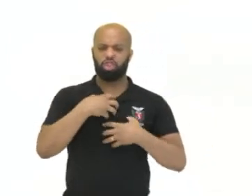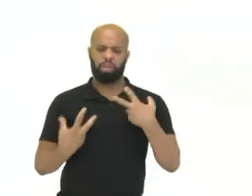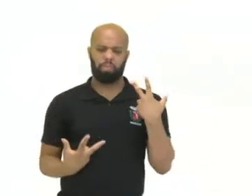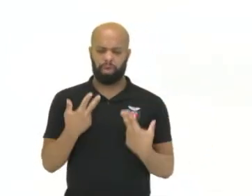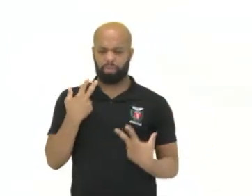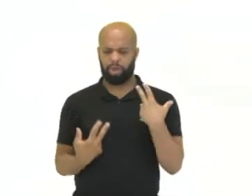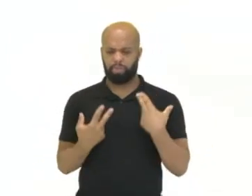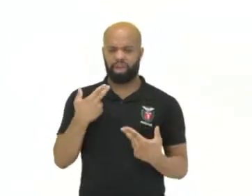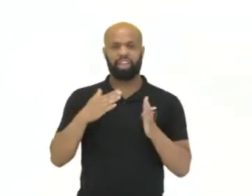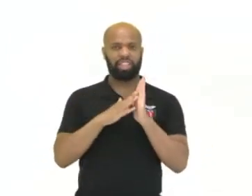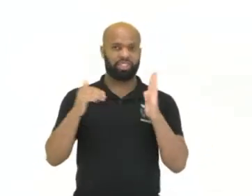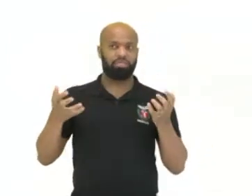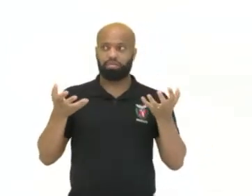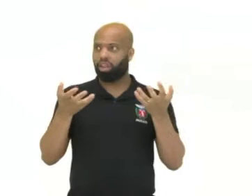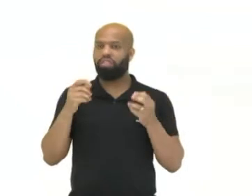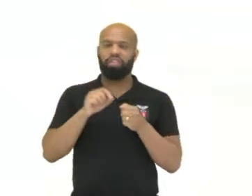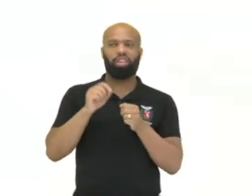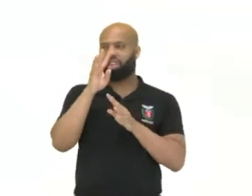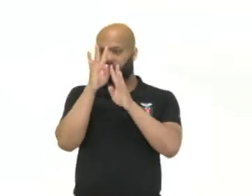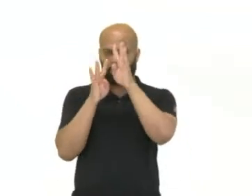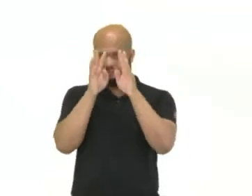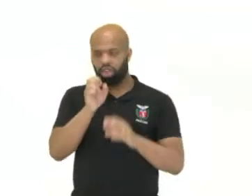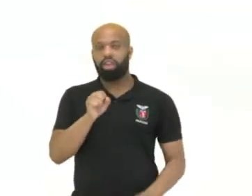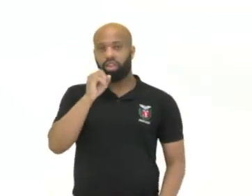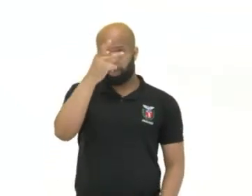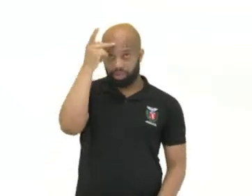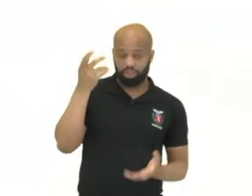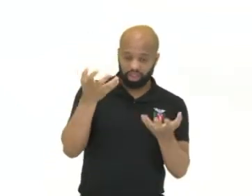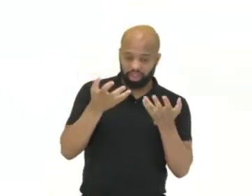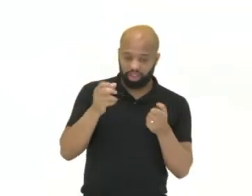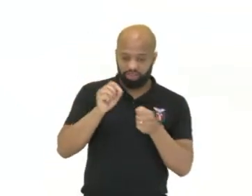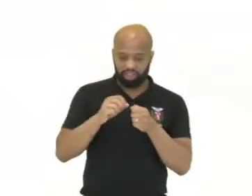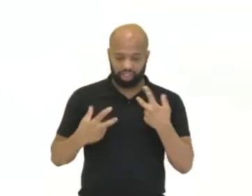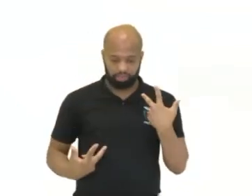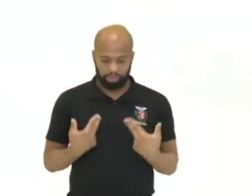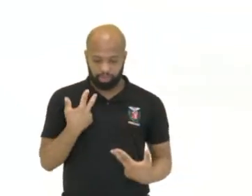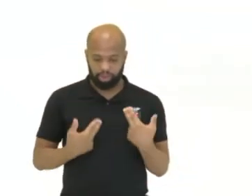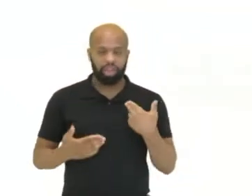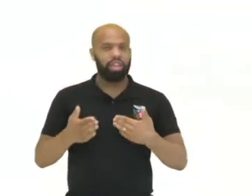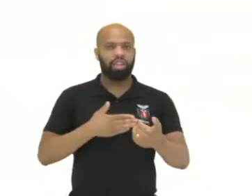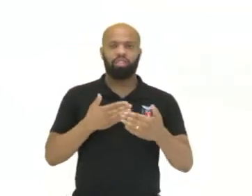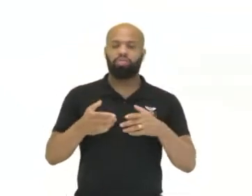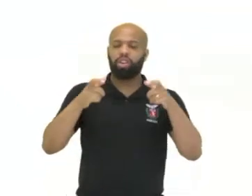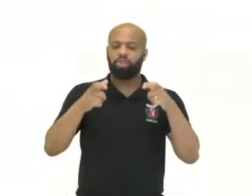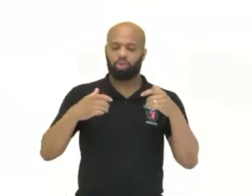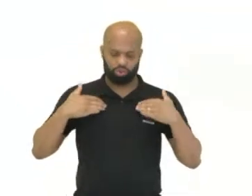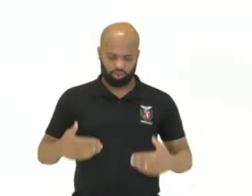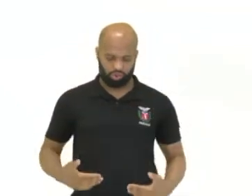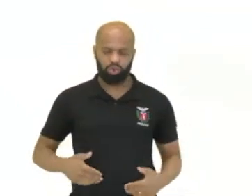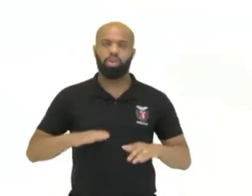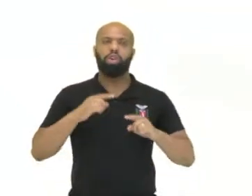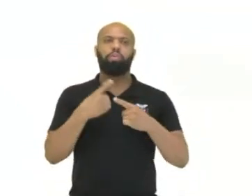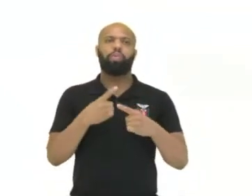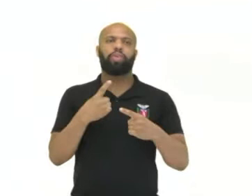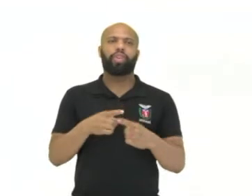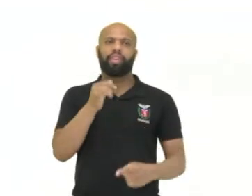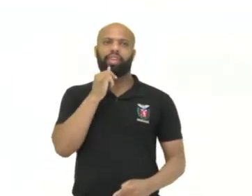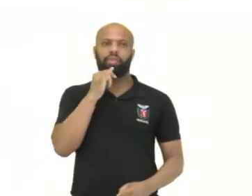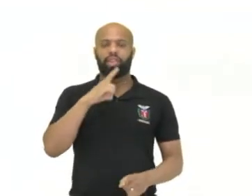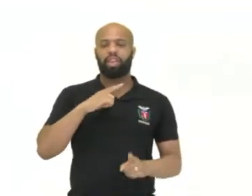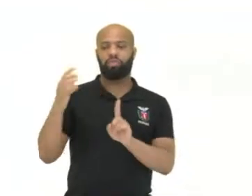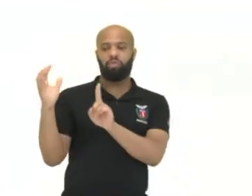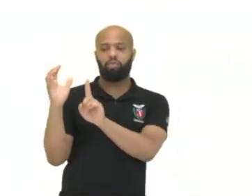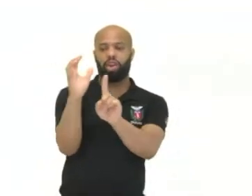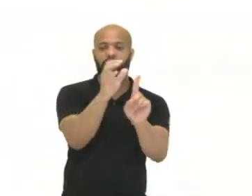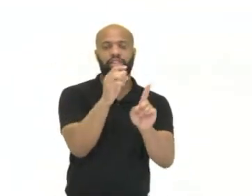exclusivamente estéticas. Quando a pessoa deseja alguma mudança, não importa a região do corpo, geralmente por uma influência